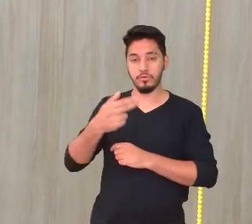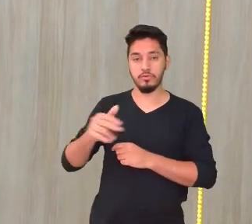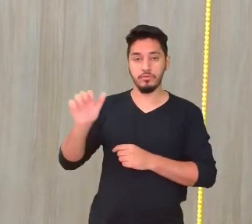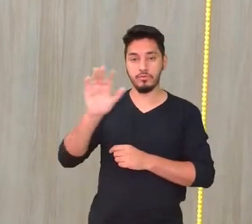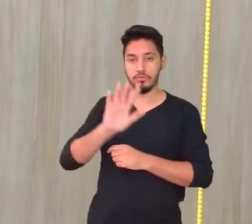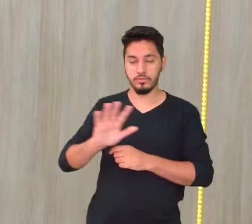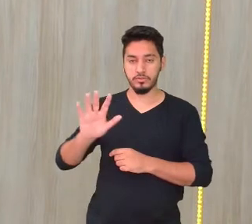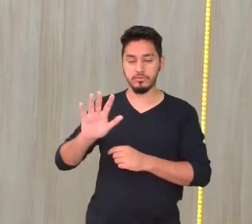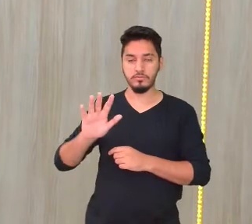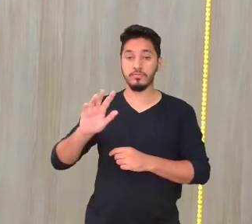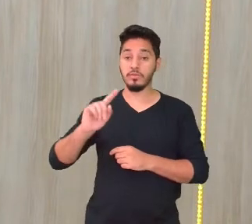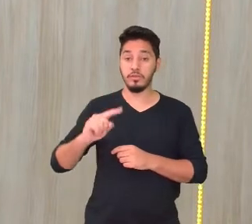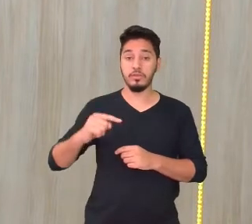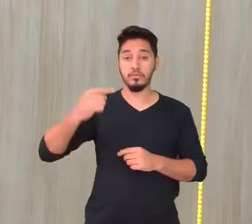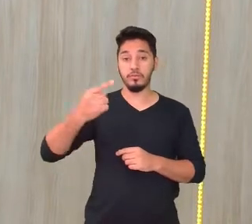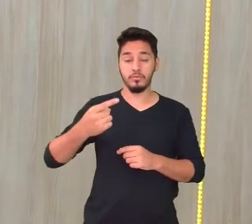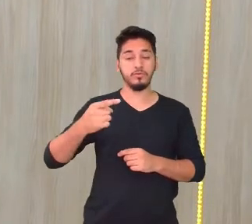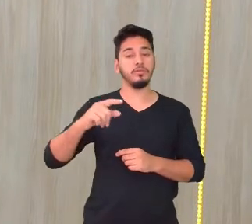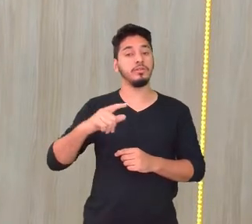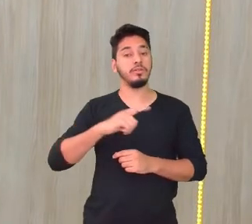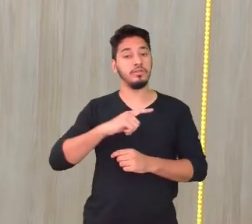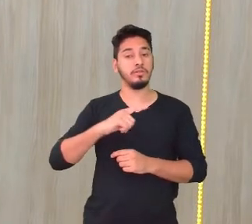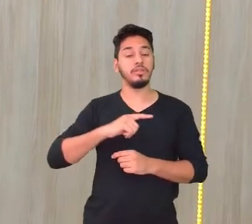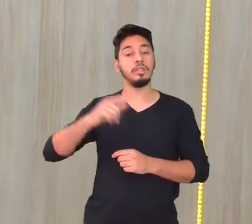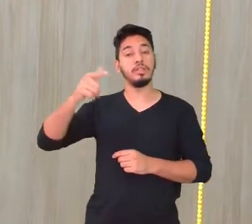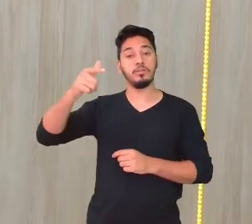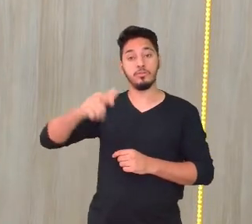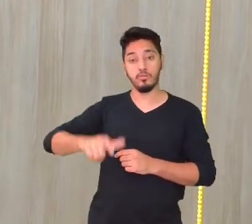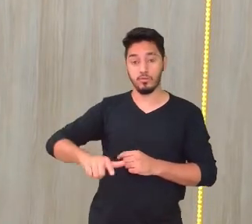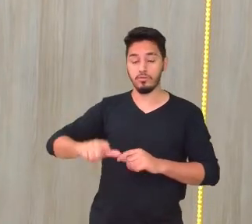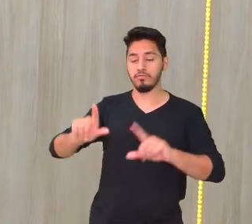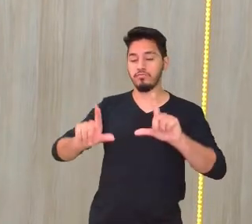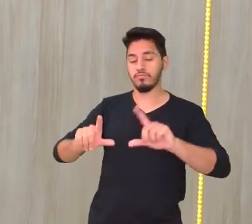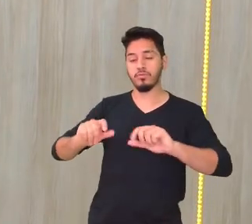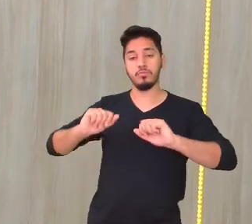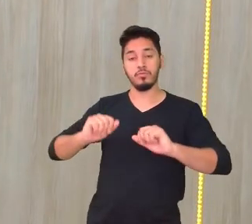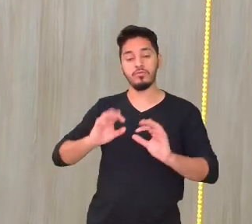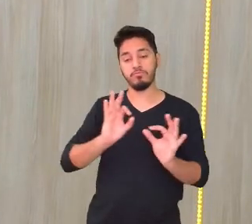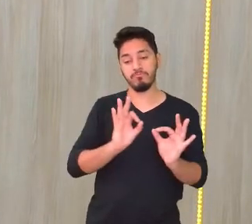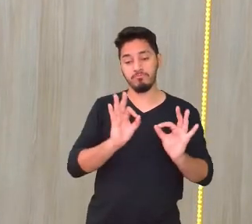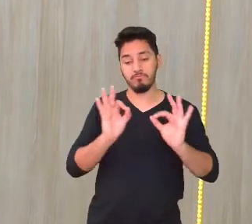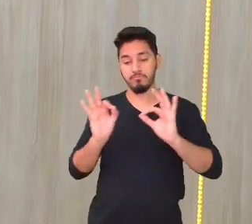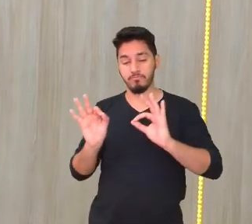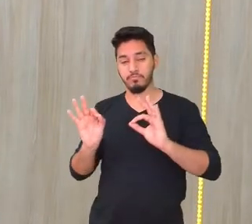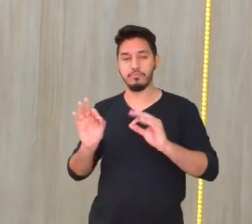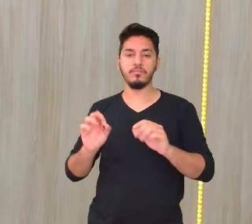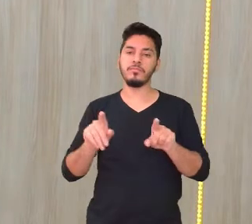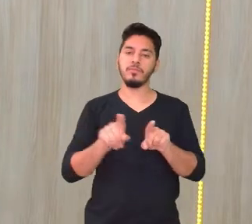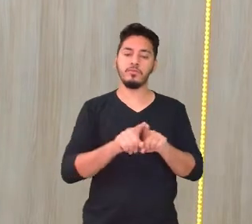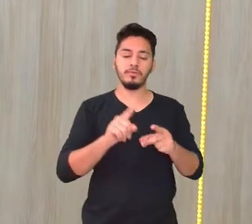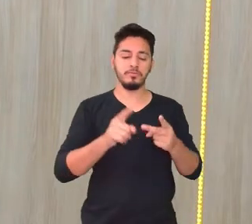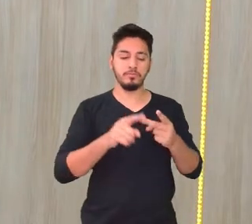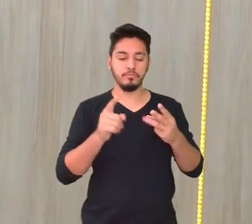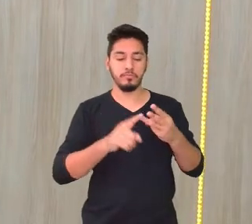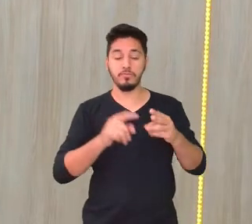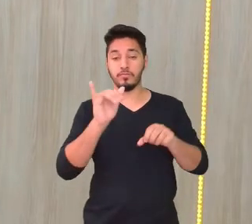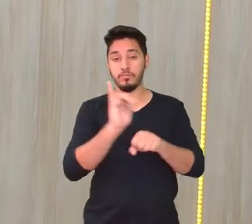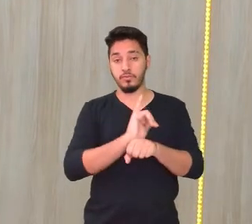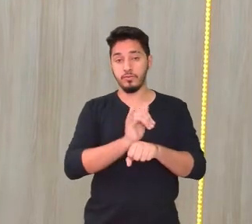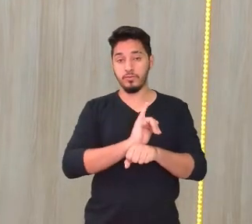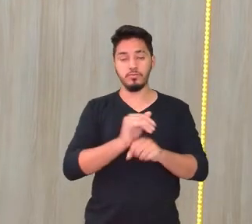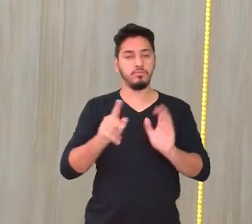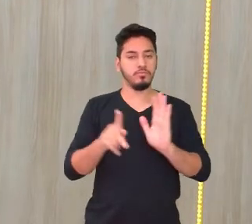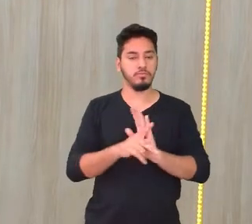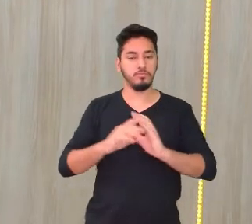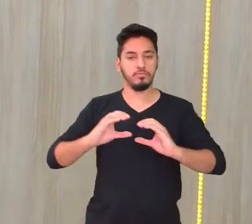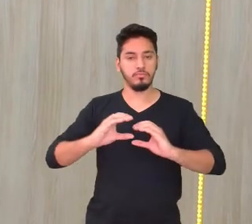turno seguinte ela é reprisada. Você pode assistir a aula também pelo canal do YouTube do Educa